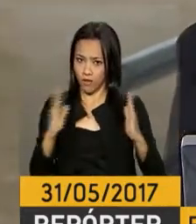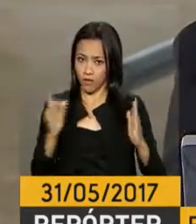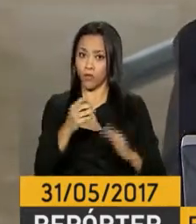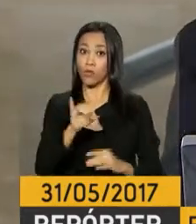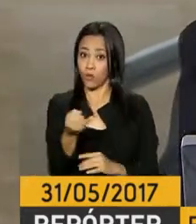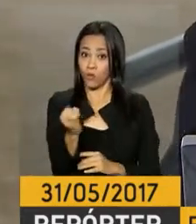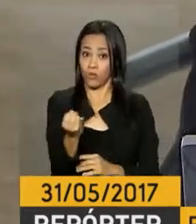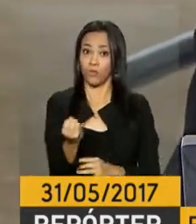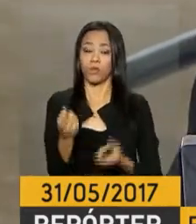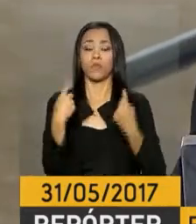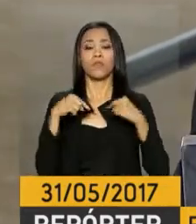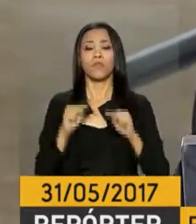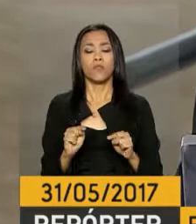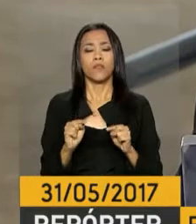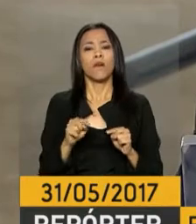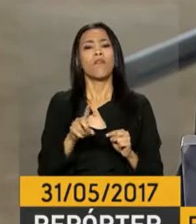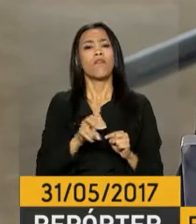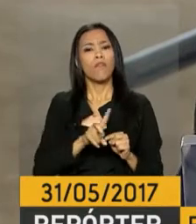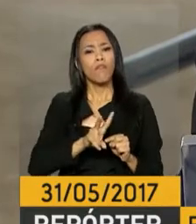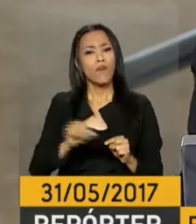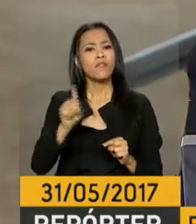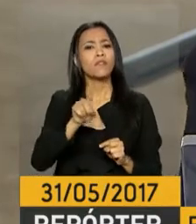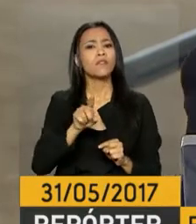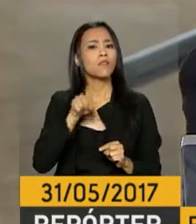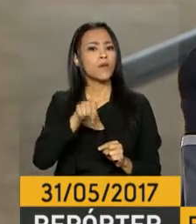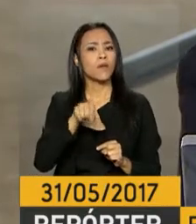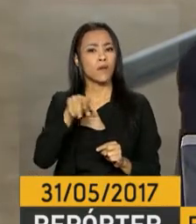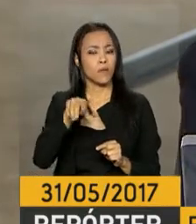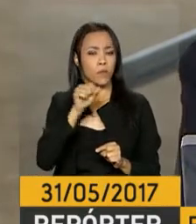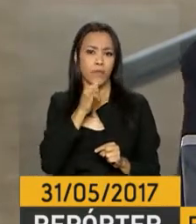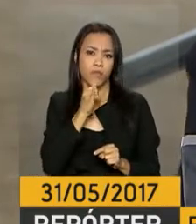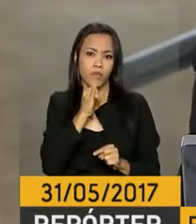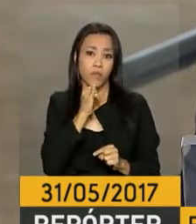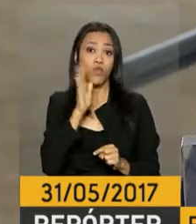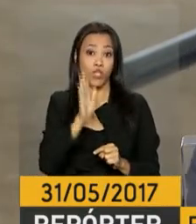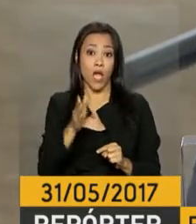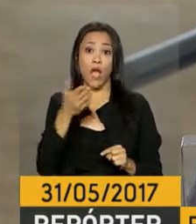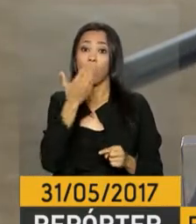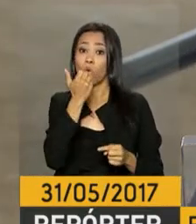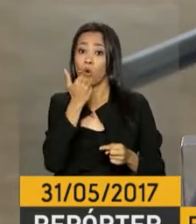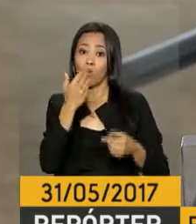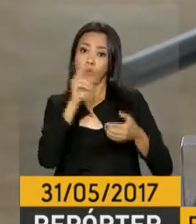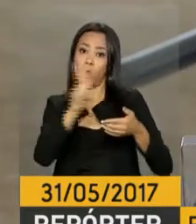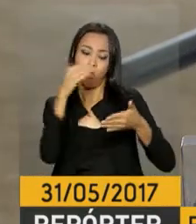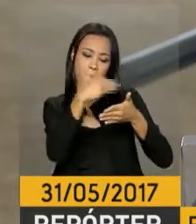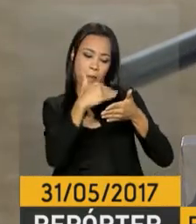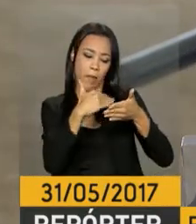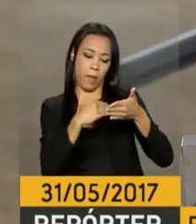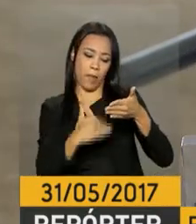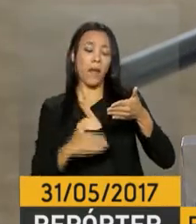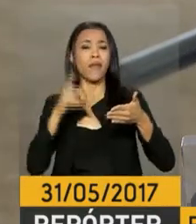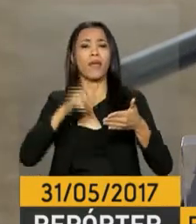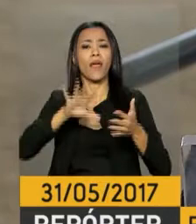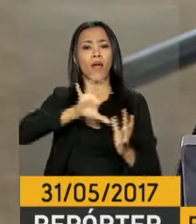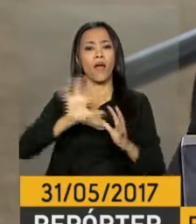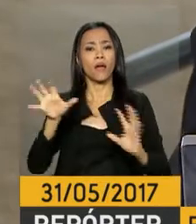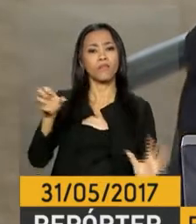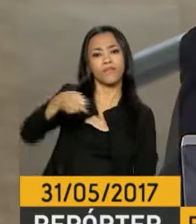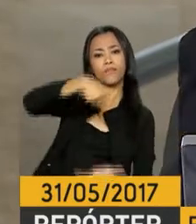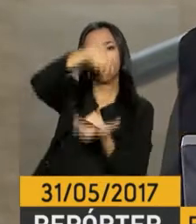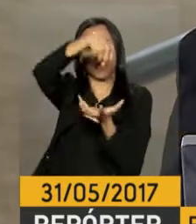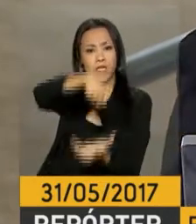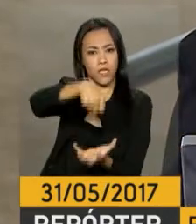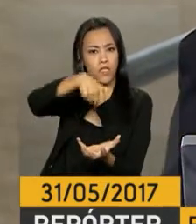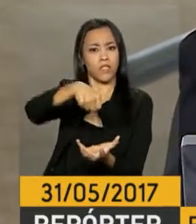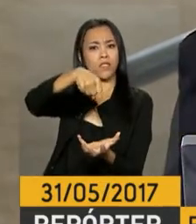custeio, ela será aplicada para aqueles alimentos que eu mencionei na minha fala, que são alimentos que compõem a cesta básica e que